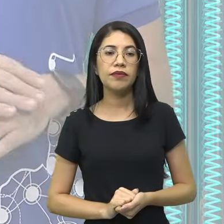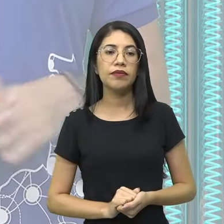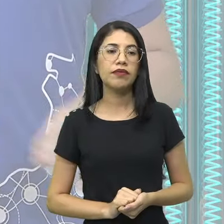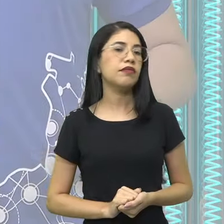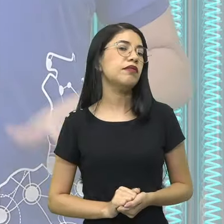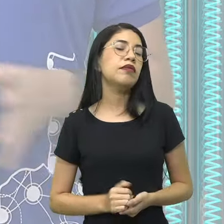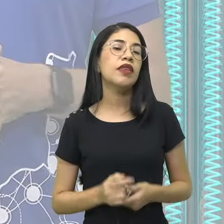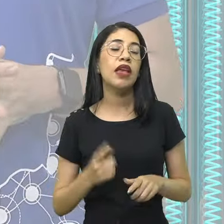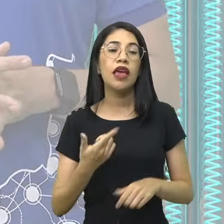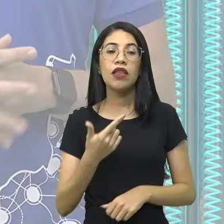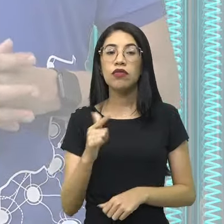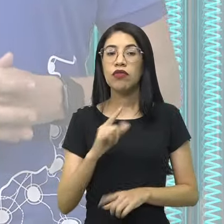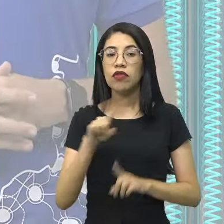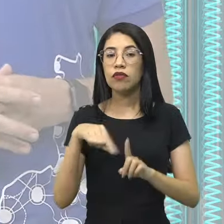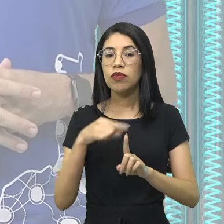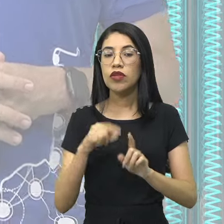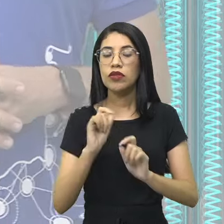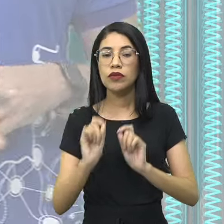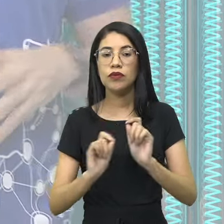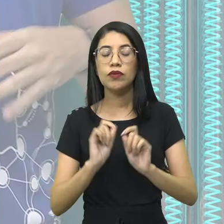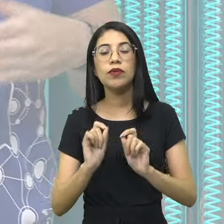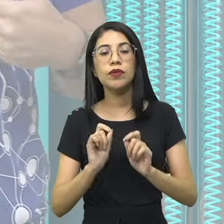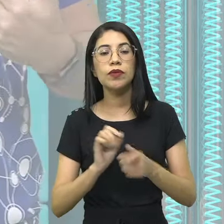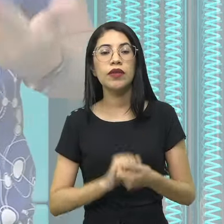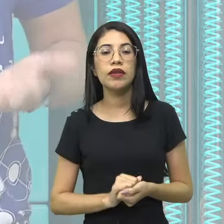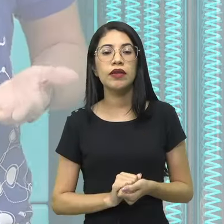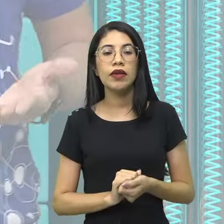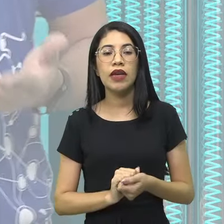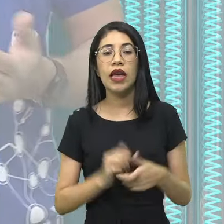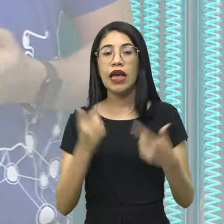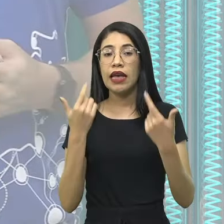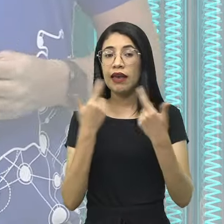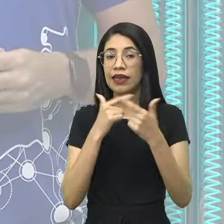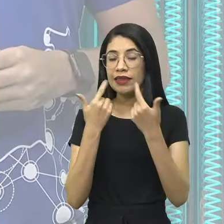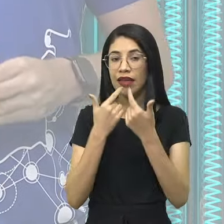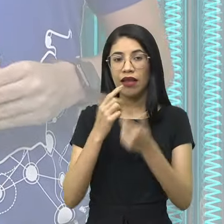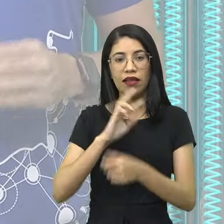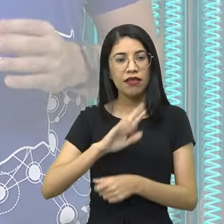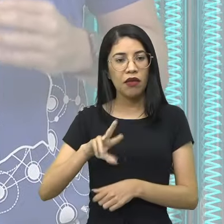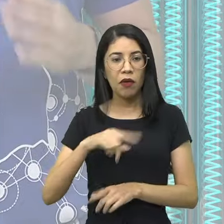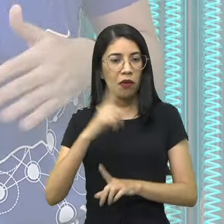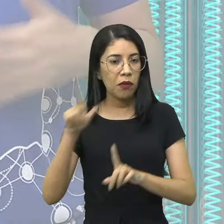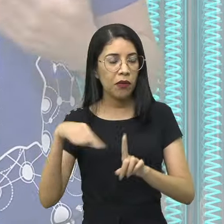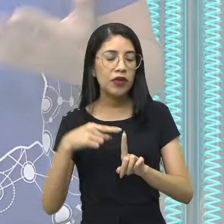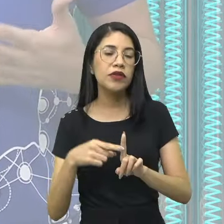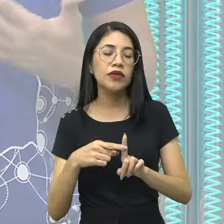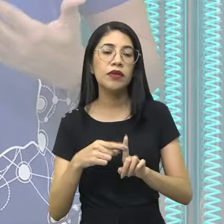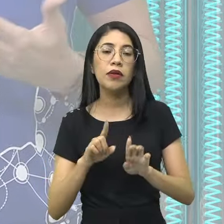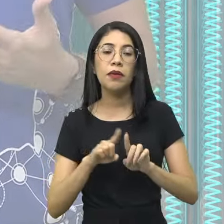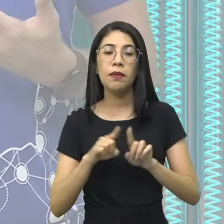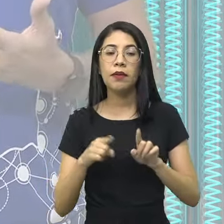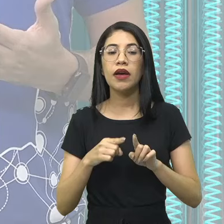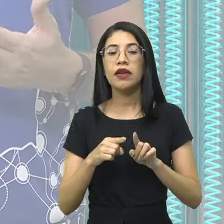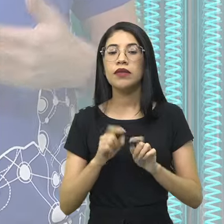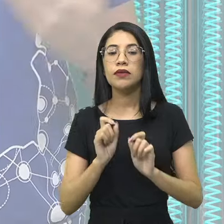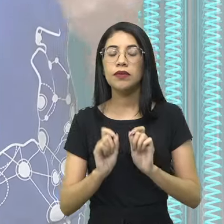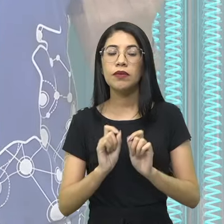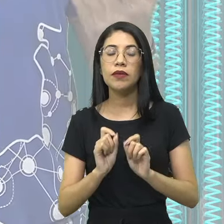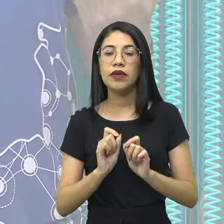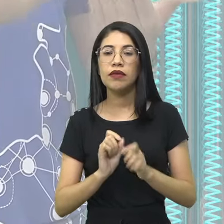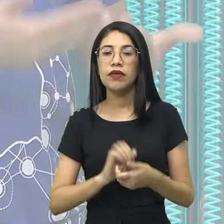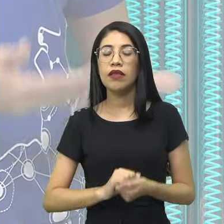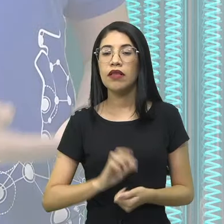ela não tenha como objetivo maior induzir a risadas, né? Então, a sátira ela não tem esse objetivo específico